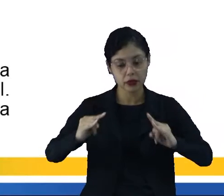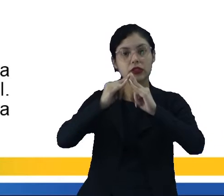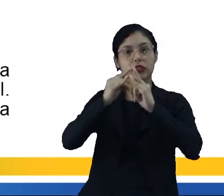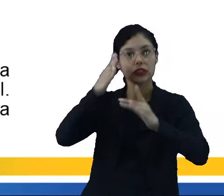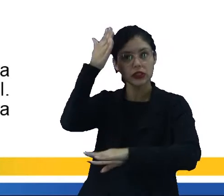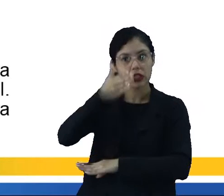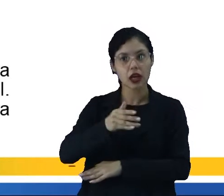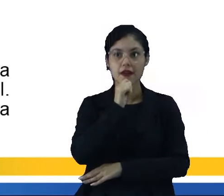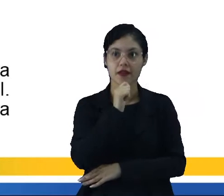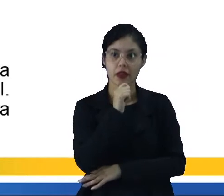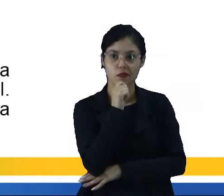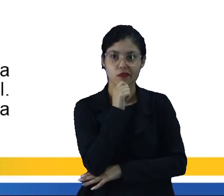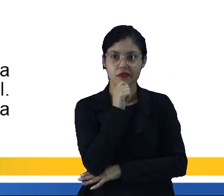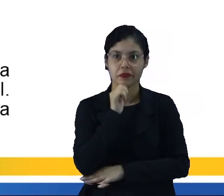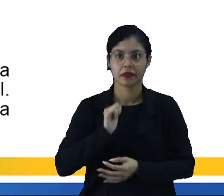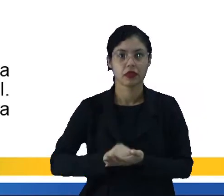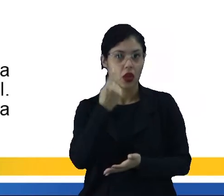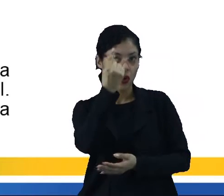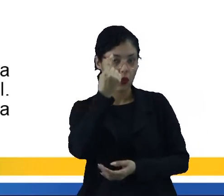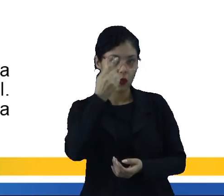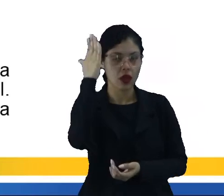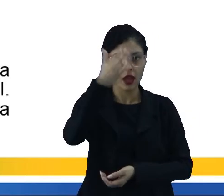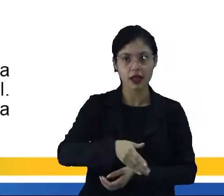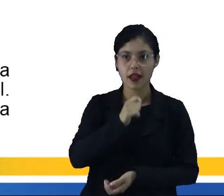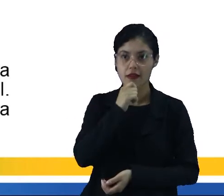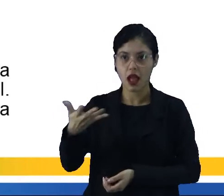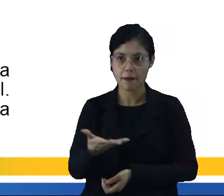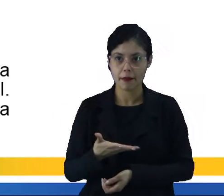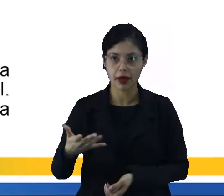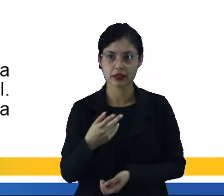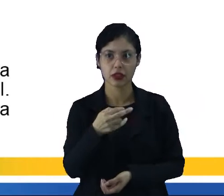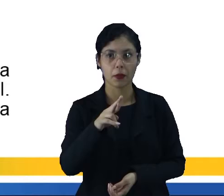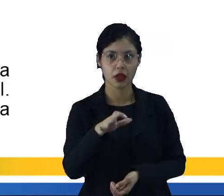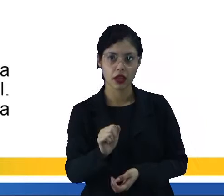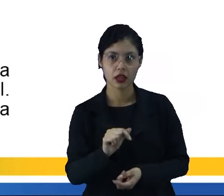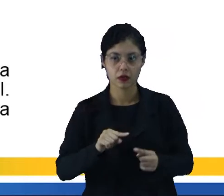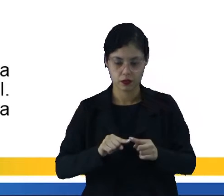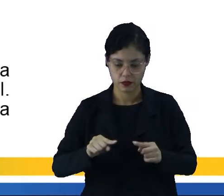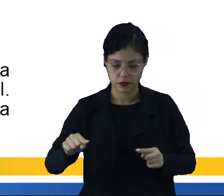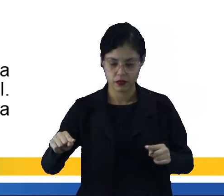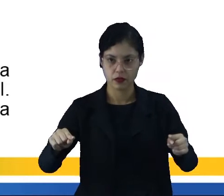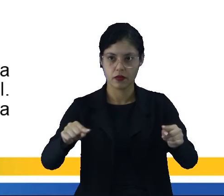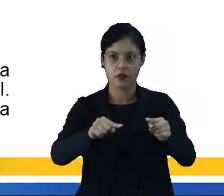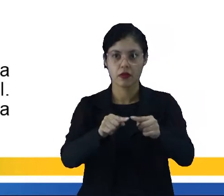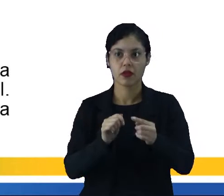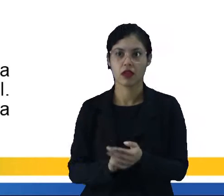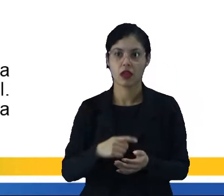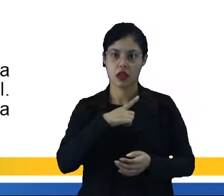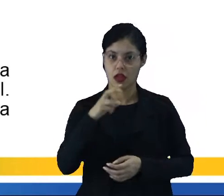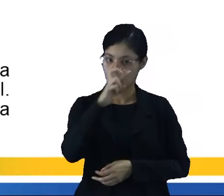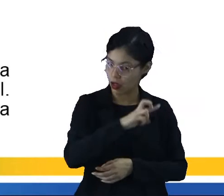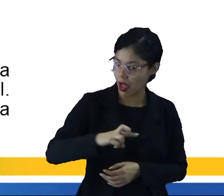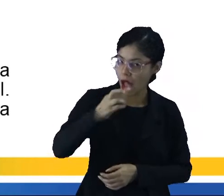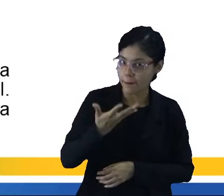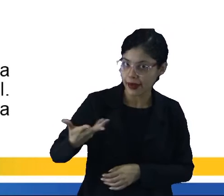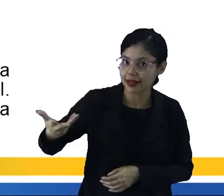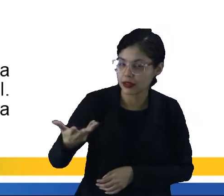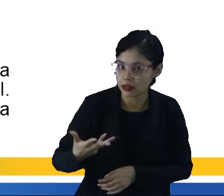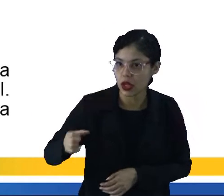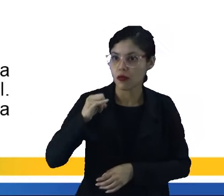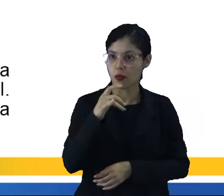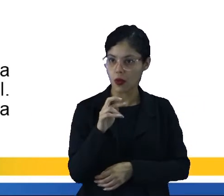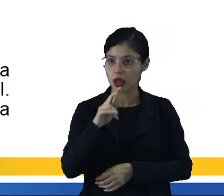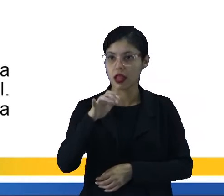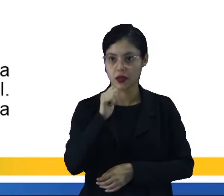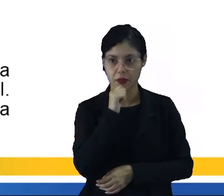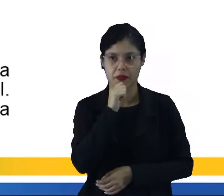reta aí vamos lá se em uma pirâmide reta a base for um polígono regular Eu Tô analisando a base foi